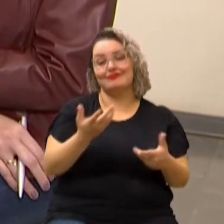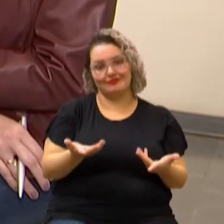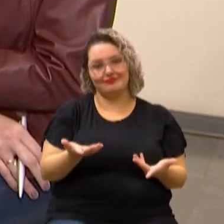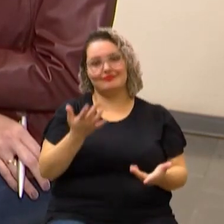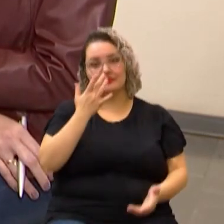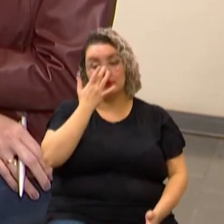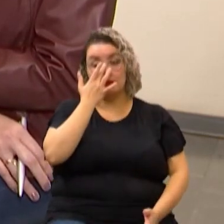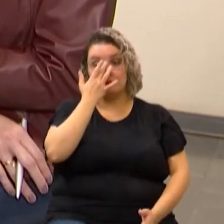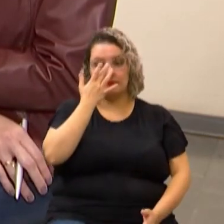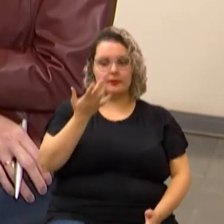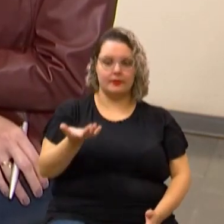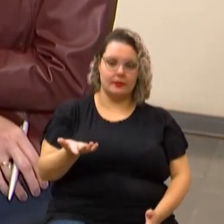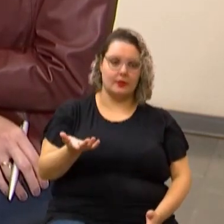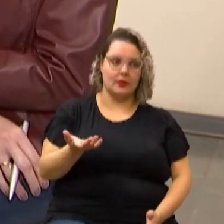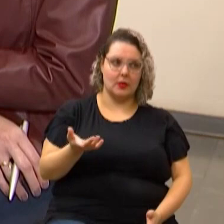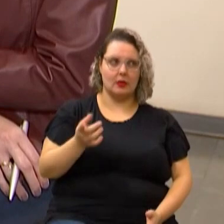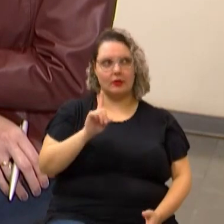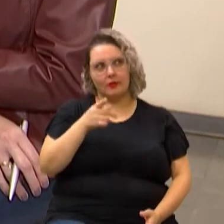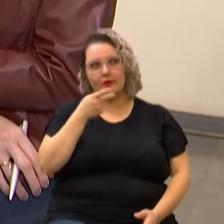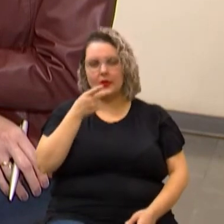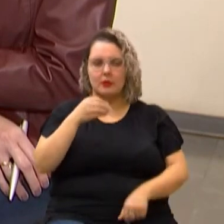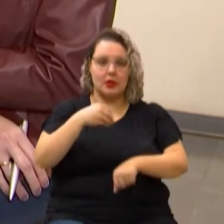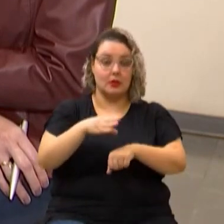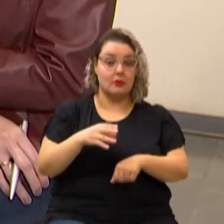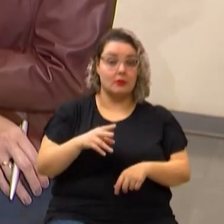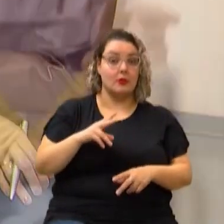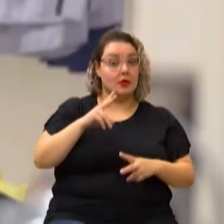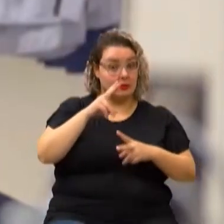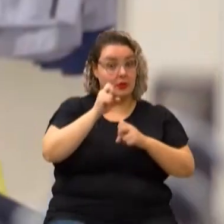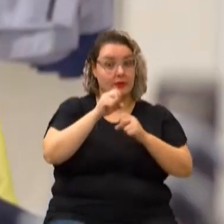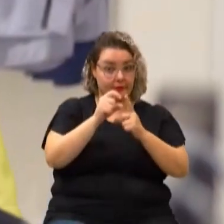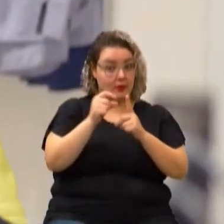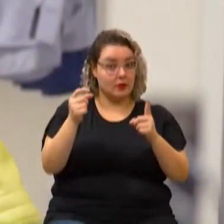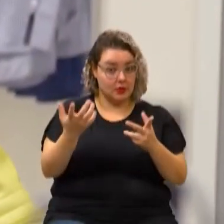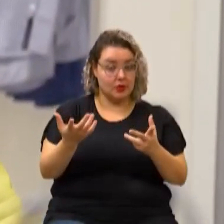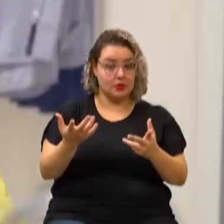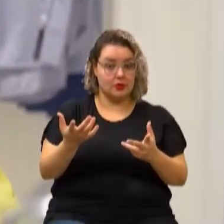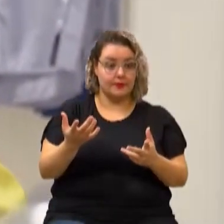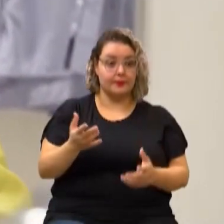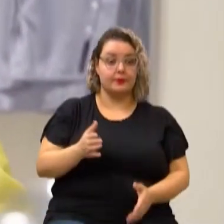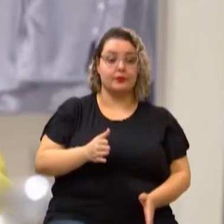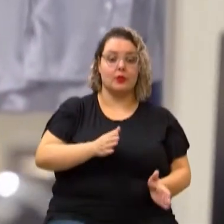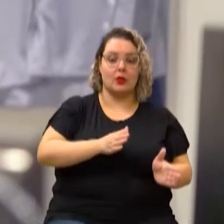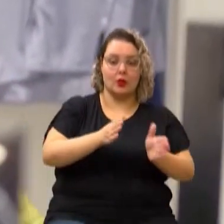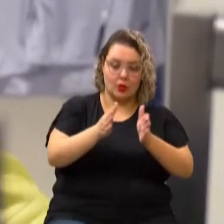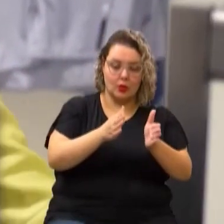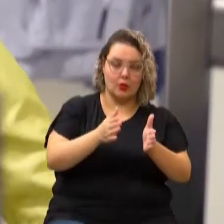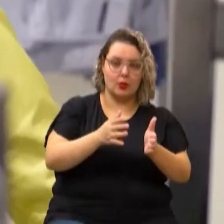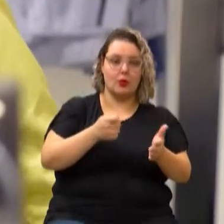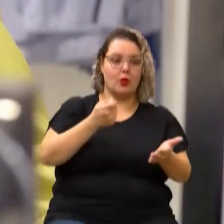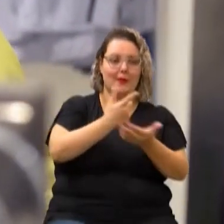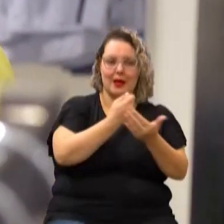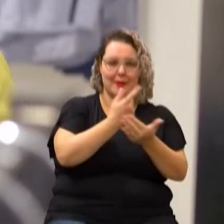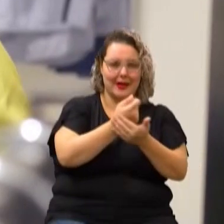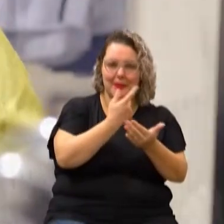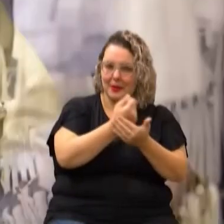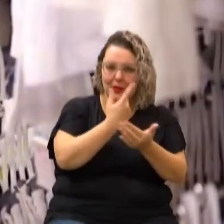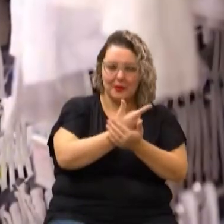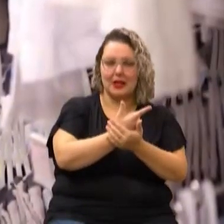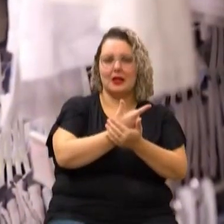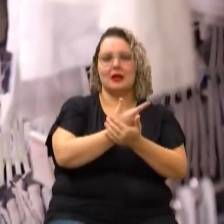inflação? Aumento generalizado dos preços. Um ponto importante para a gente, se nós estamos vivendo em pontos inflacionários, nós